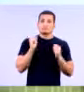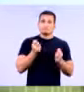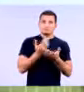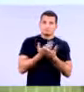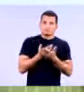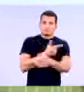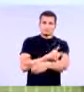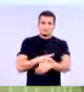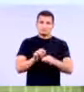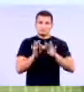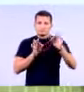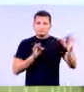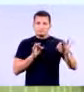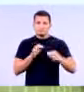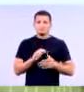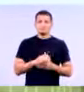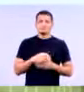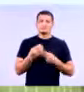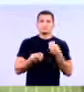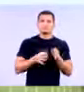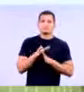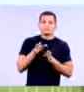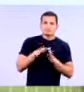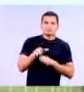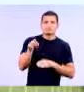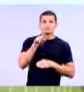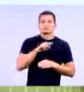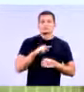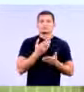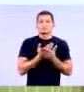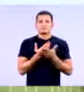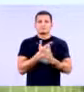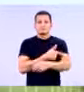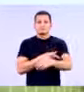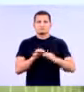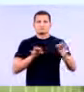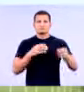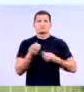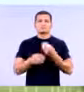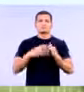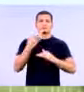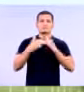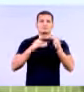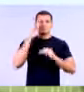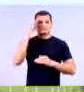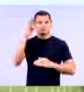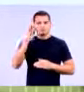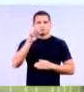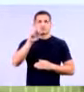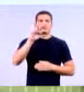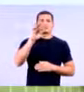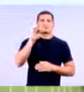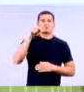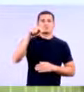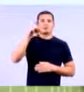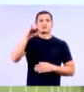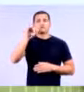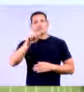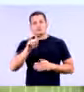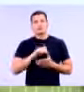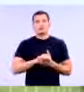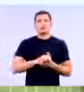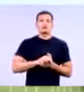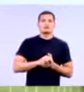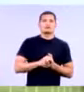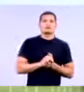educação à distância? Quais são as dicas para você estudar? Como você desenvolve esses princípios, a autonomia, interação e cooperação?